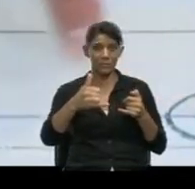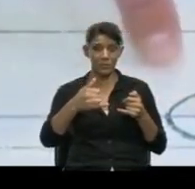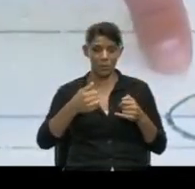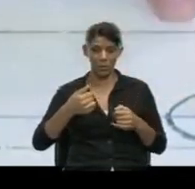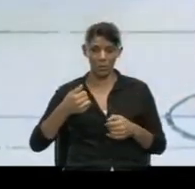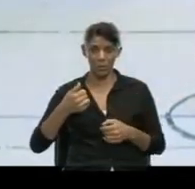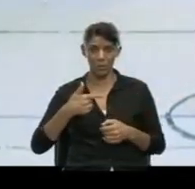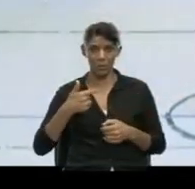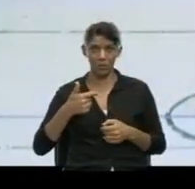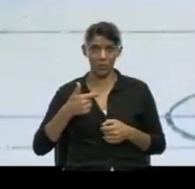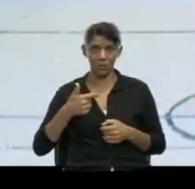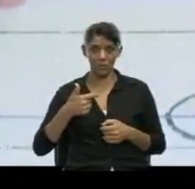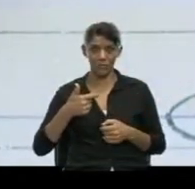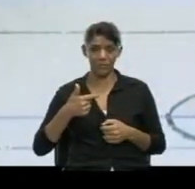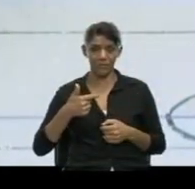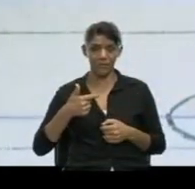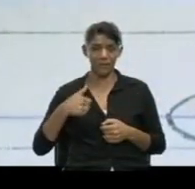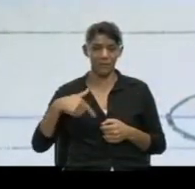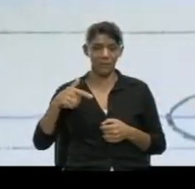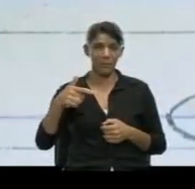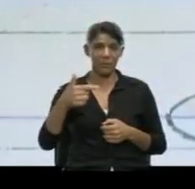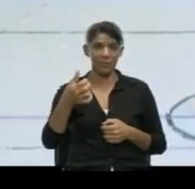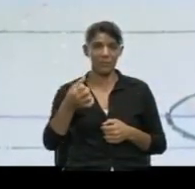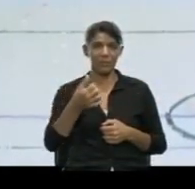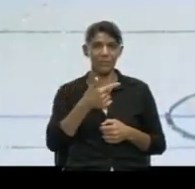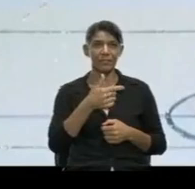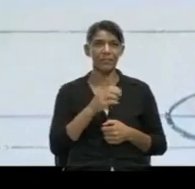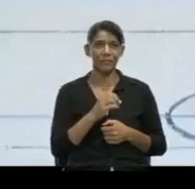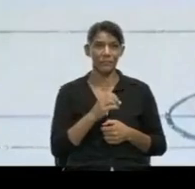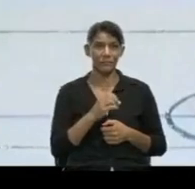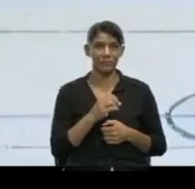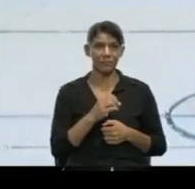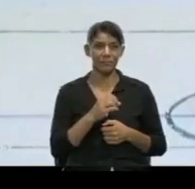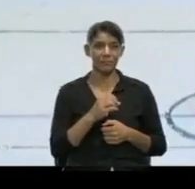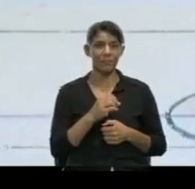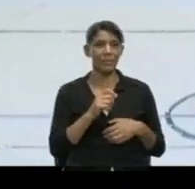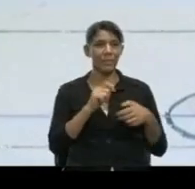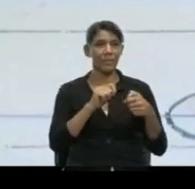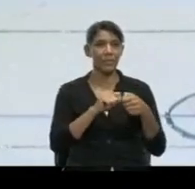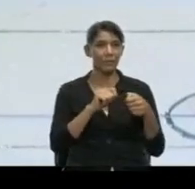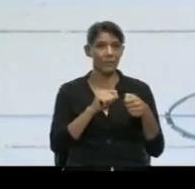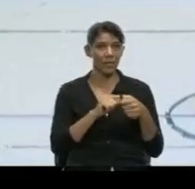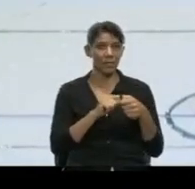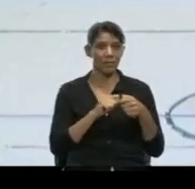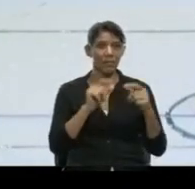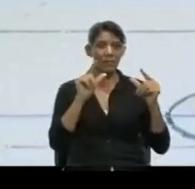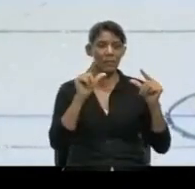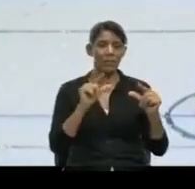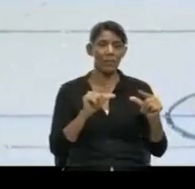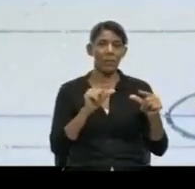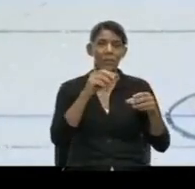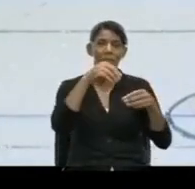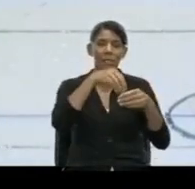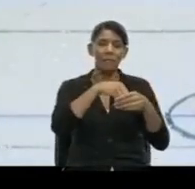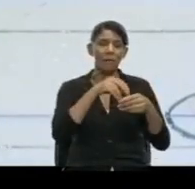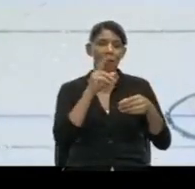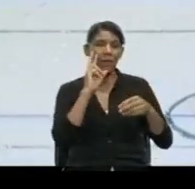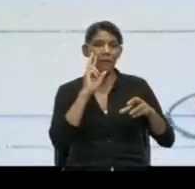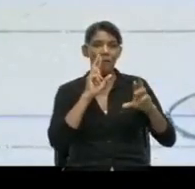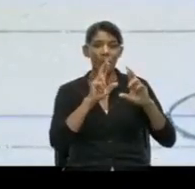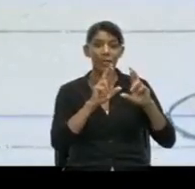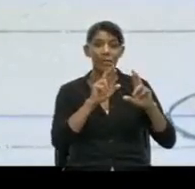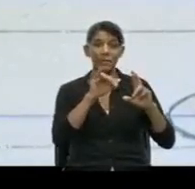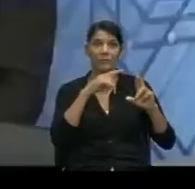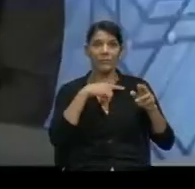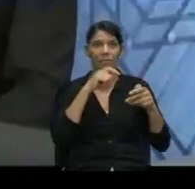12, 16 e 20. Tudo bem? Faça numa versão reduzida aqui dentro também para a gente verificar